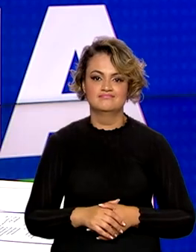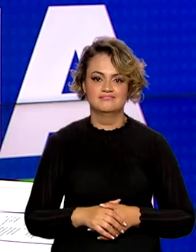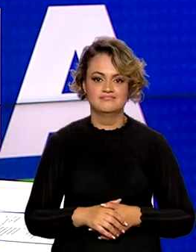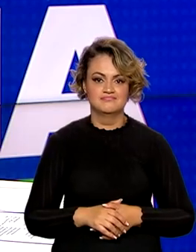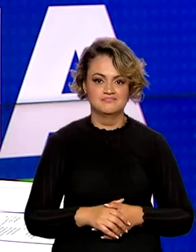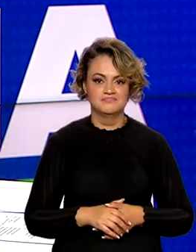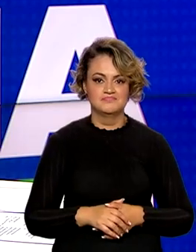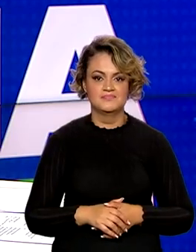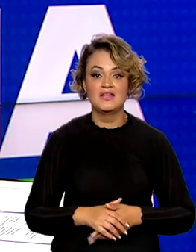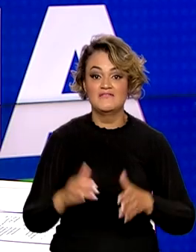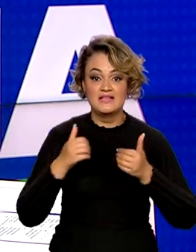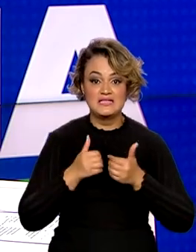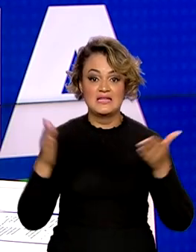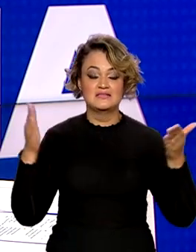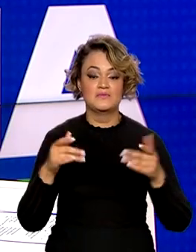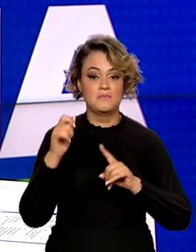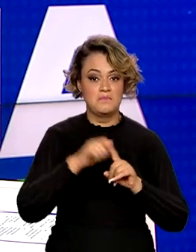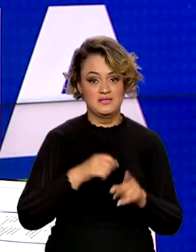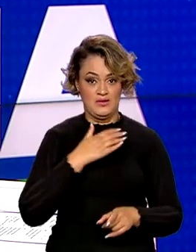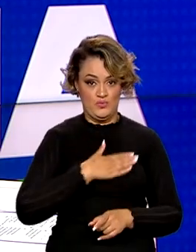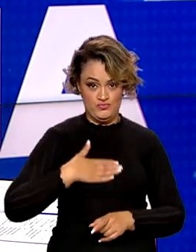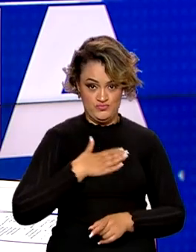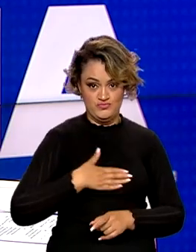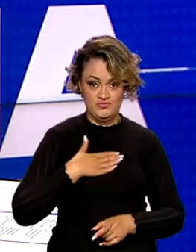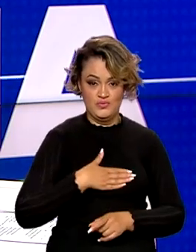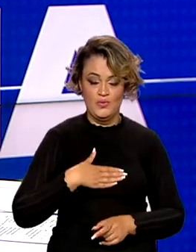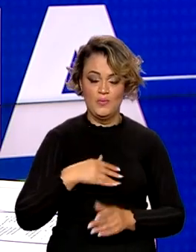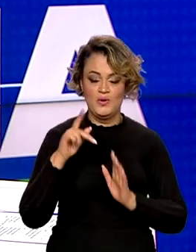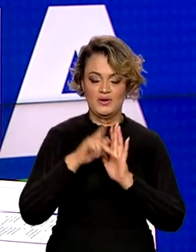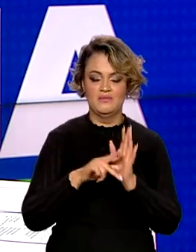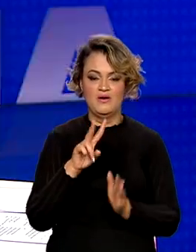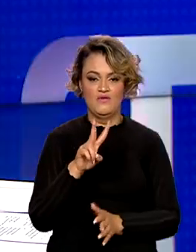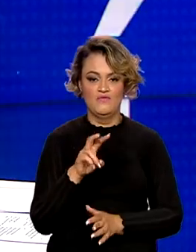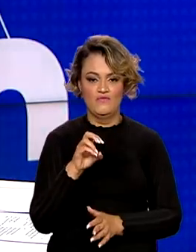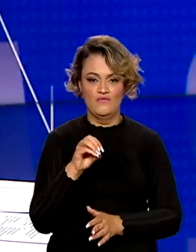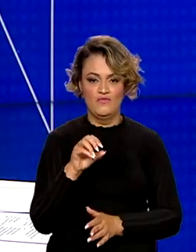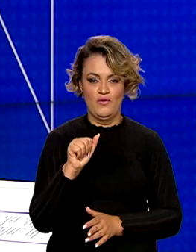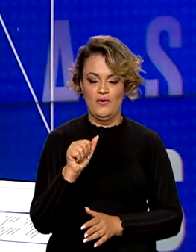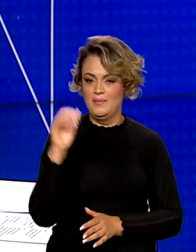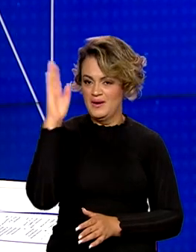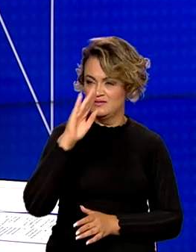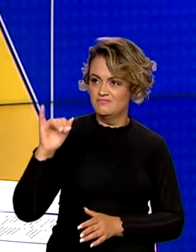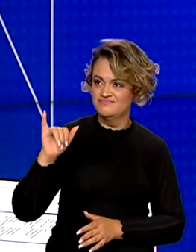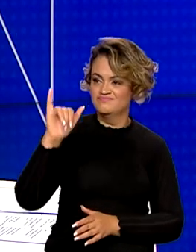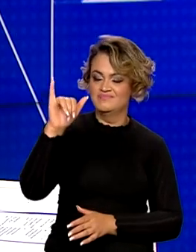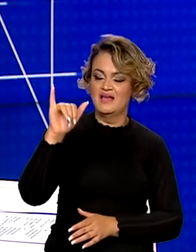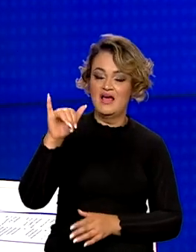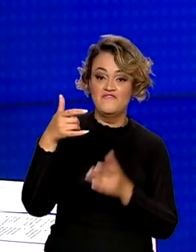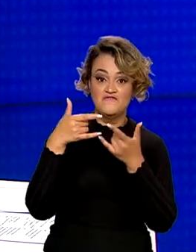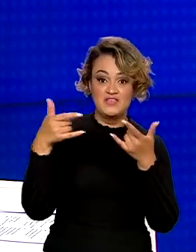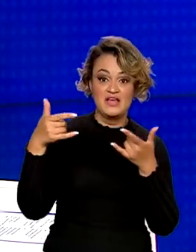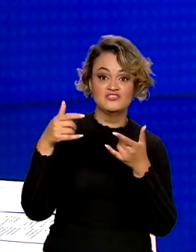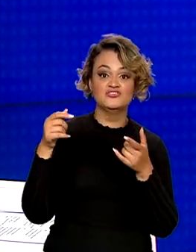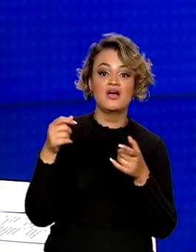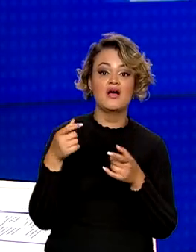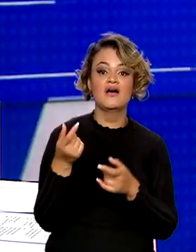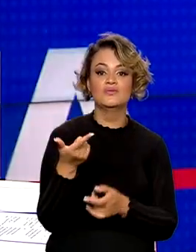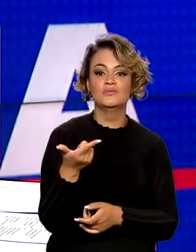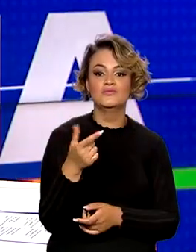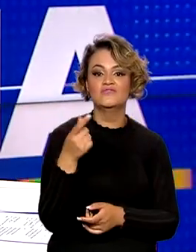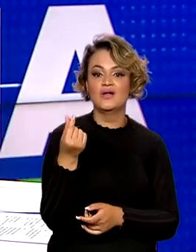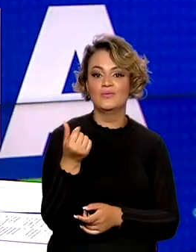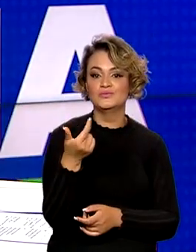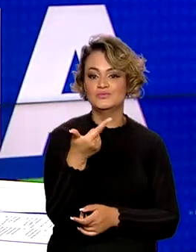Vai ser lançado em agosto o Voa Brasil, com passagens aéreas no valor de 200 reais por trecho